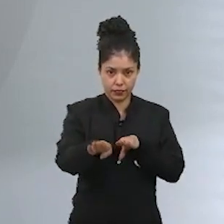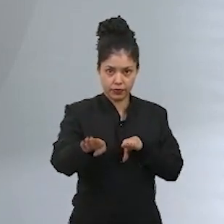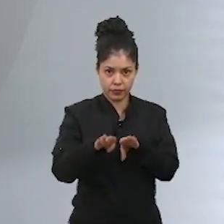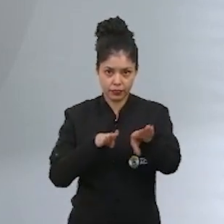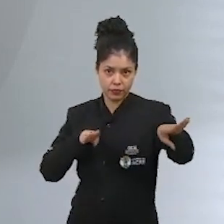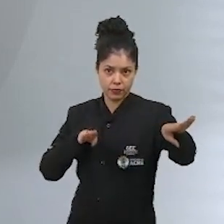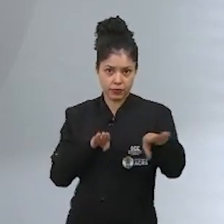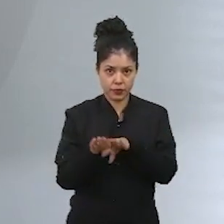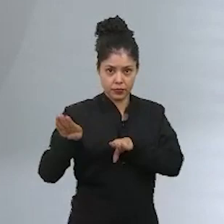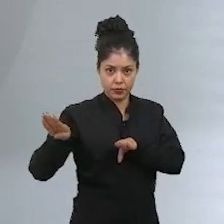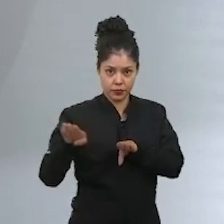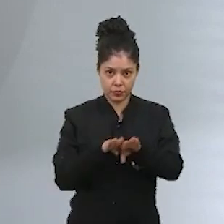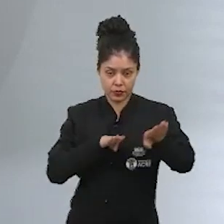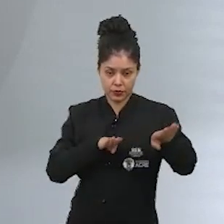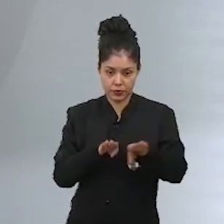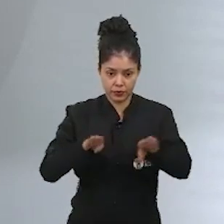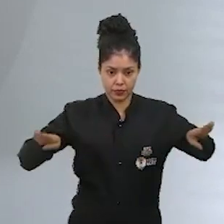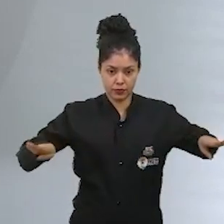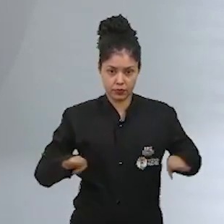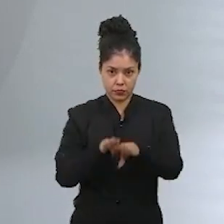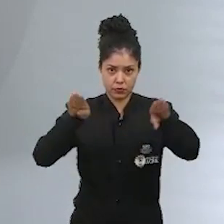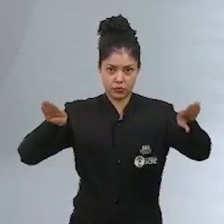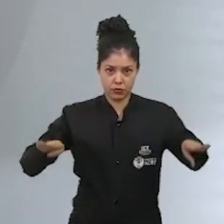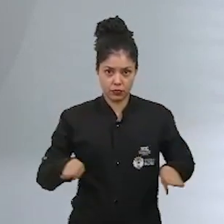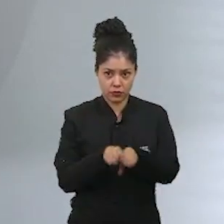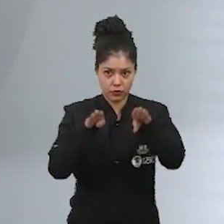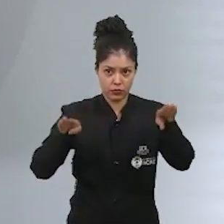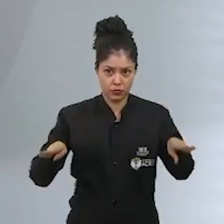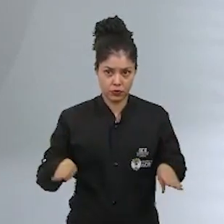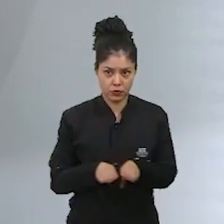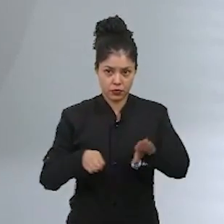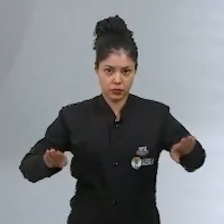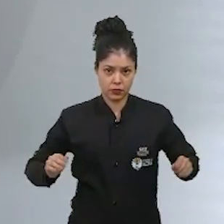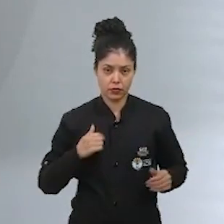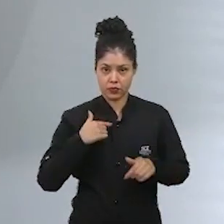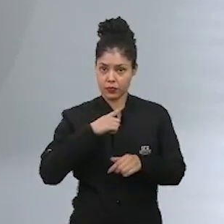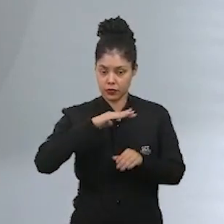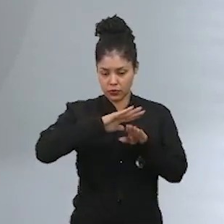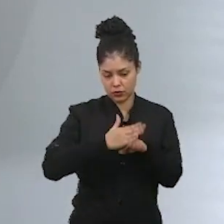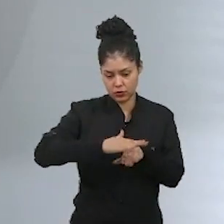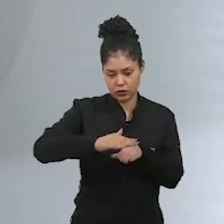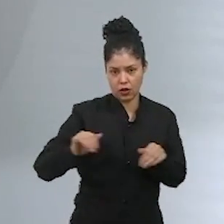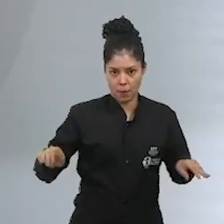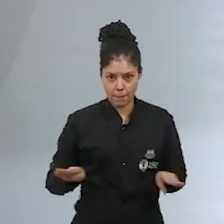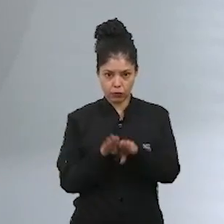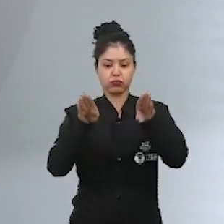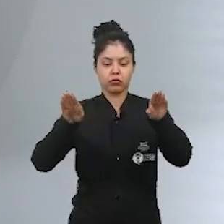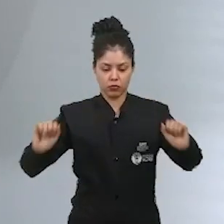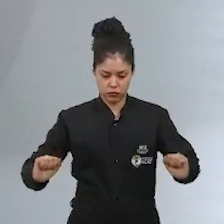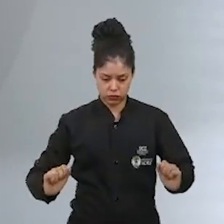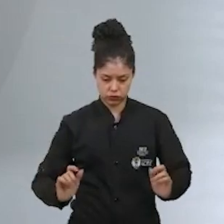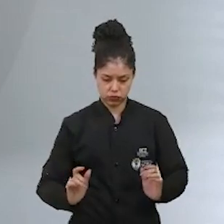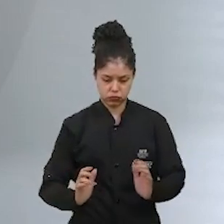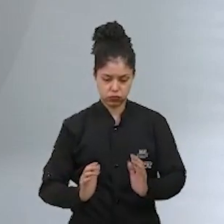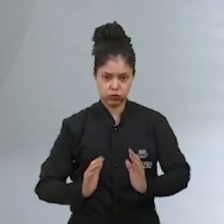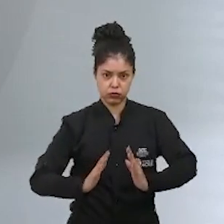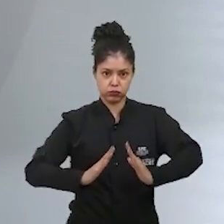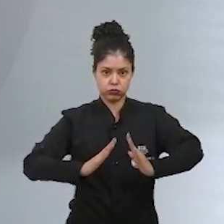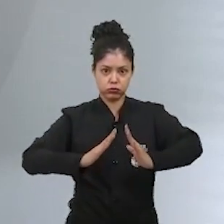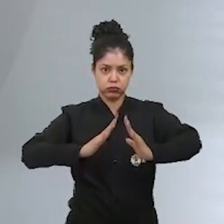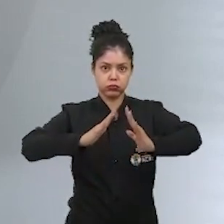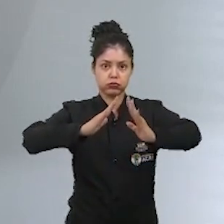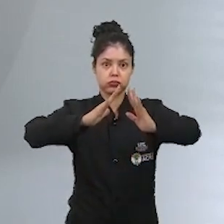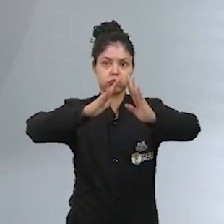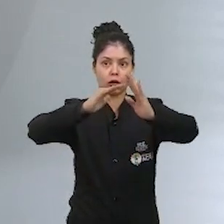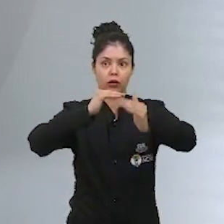tectonismo. Isso vai gerar um abalo sísmico, que é uma onda propagada a partir desse choque das placas, e essa onda